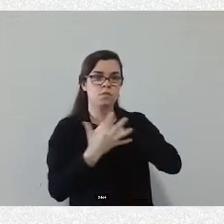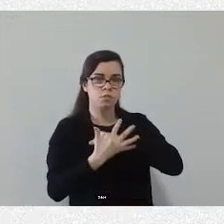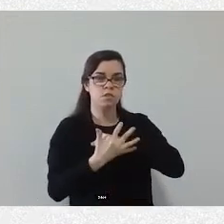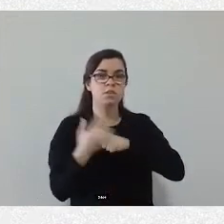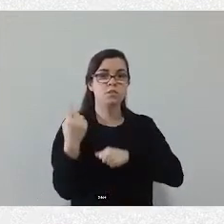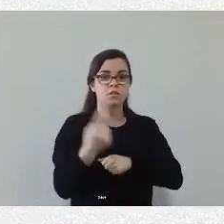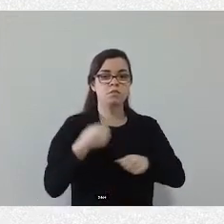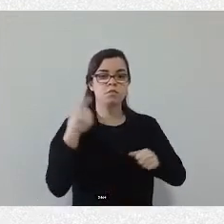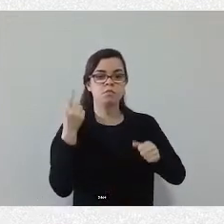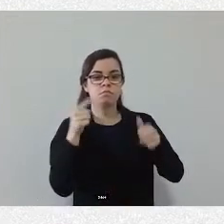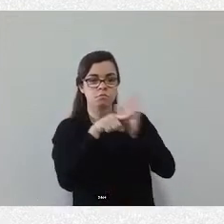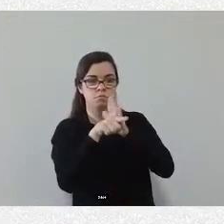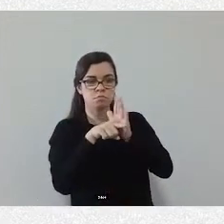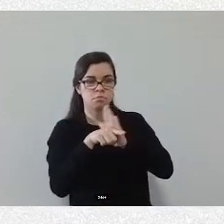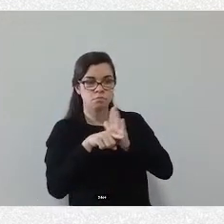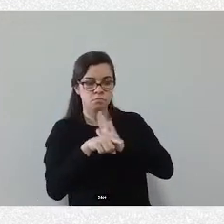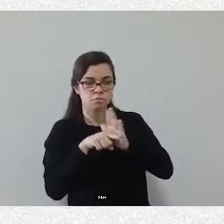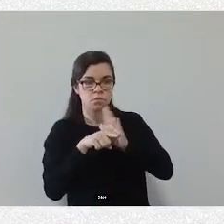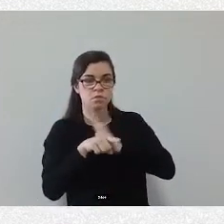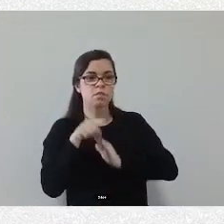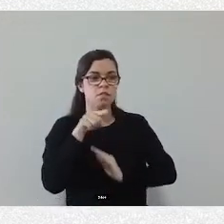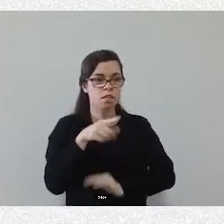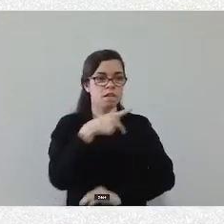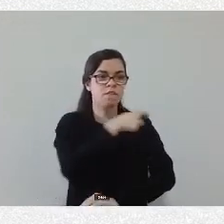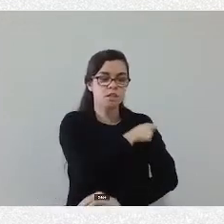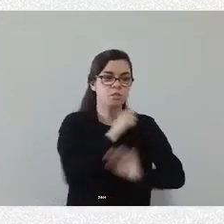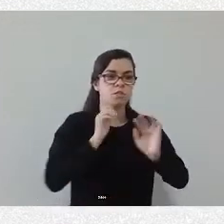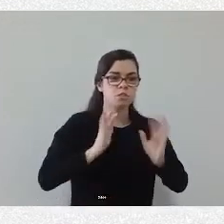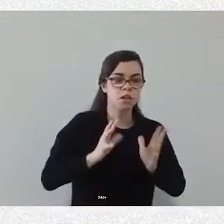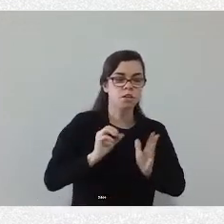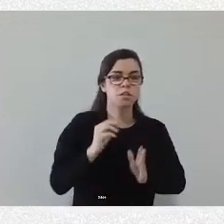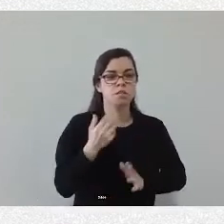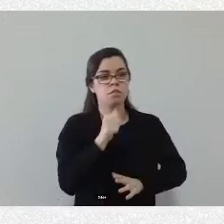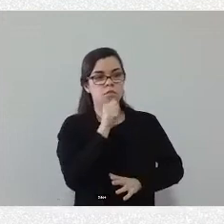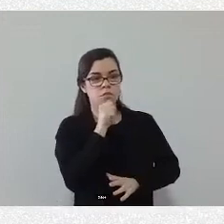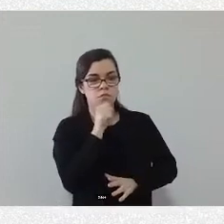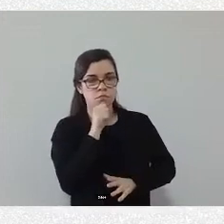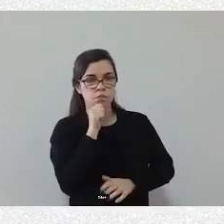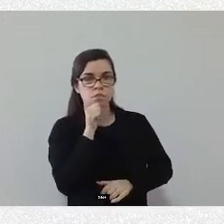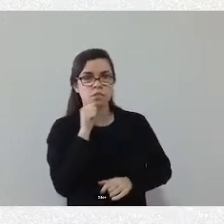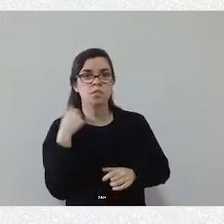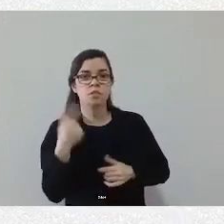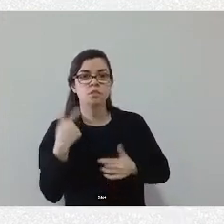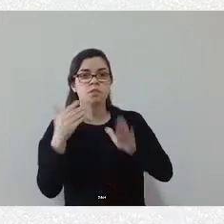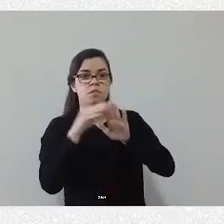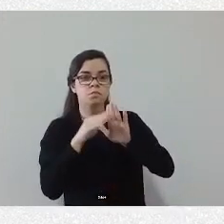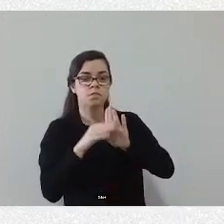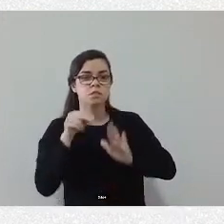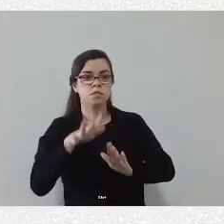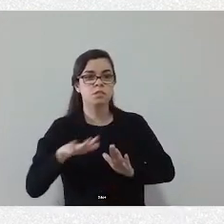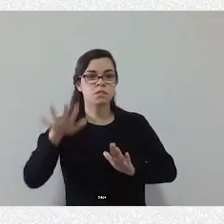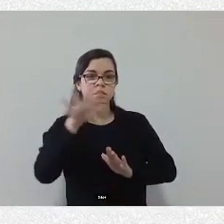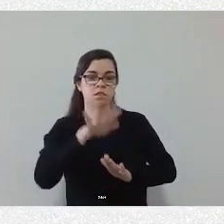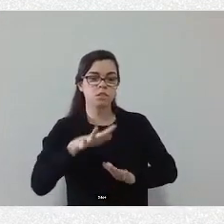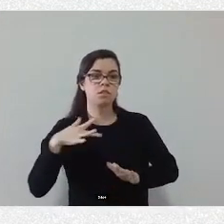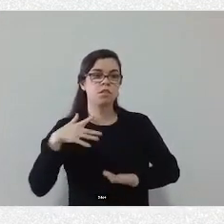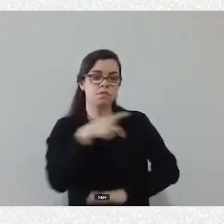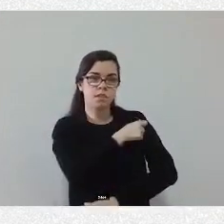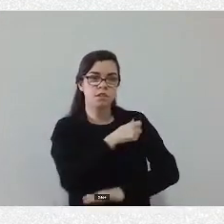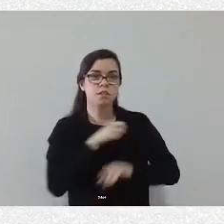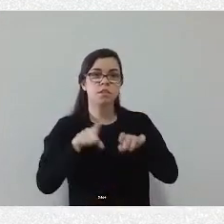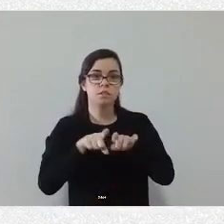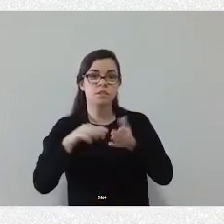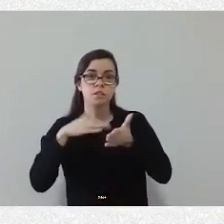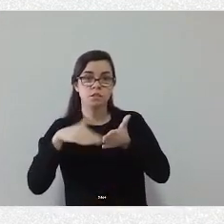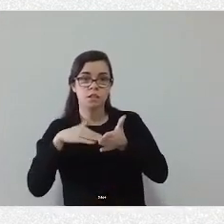uma determinação, por exemplo, do Programa Nacional de Imunização, em conjunto com a Secretaria Municipal de Toledo, e for implementada uma terceira